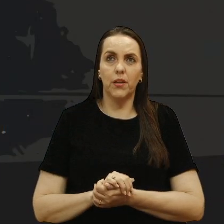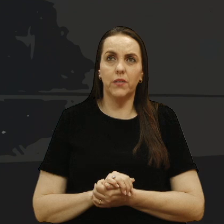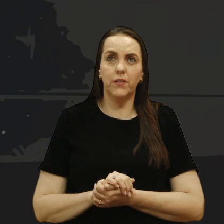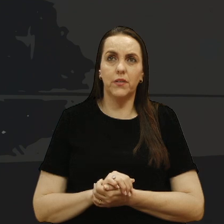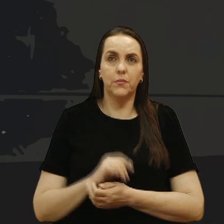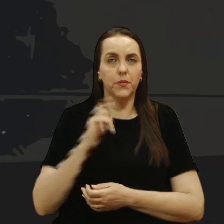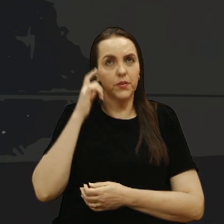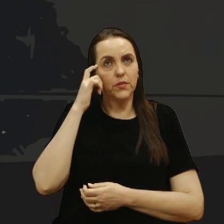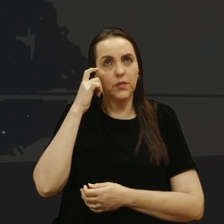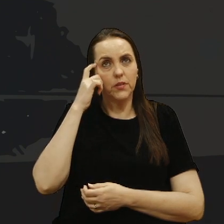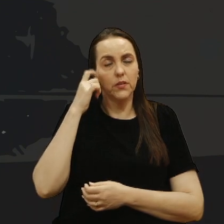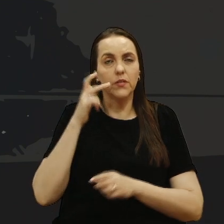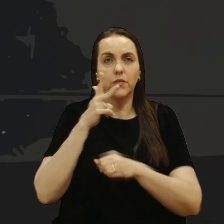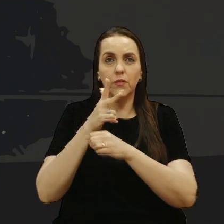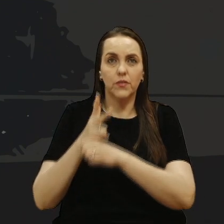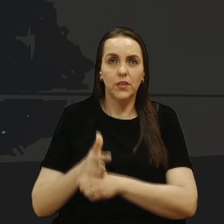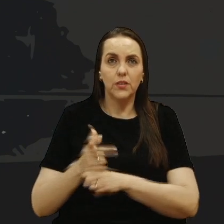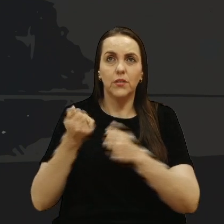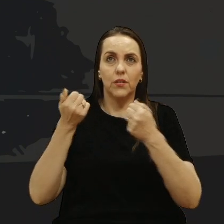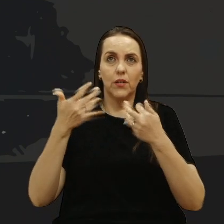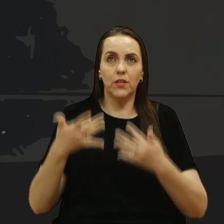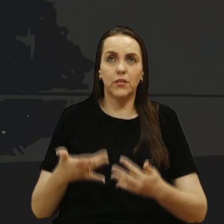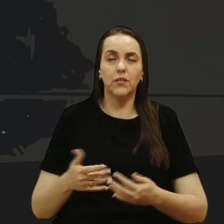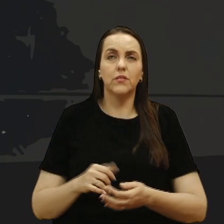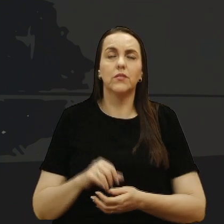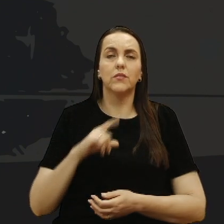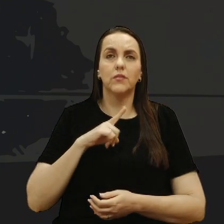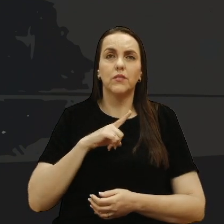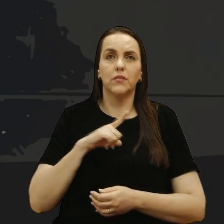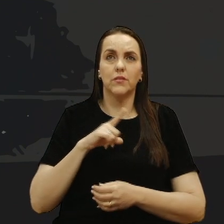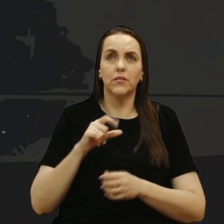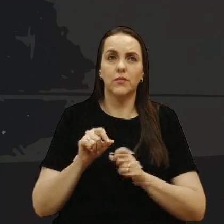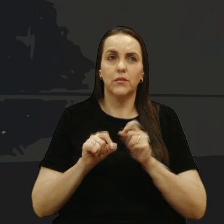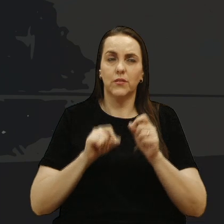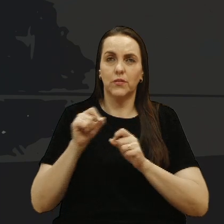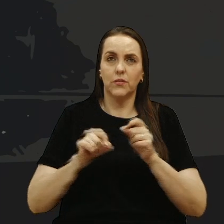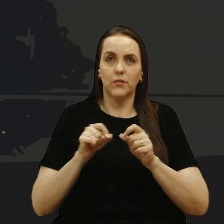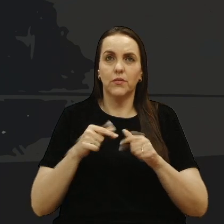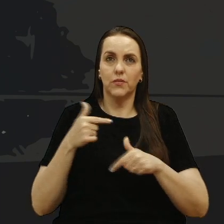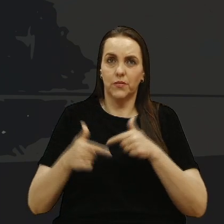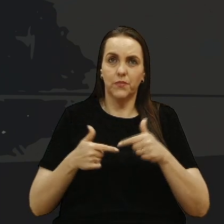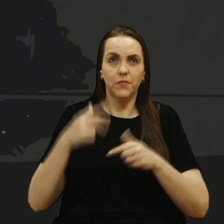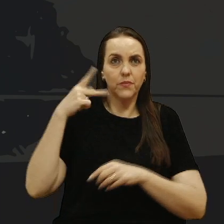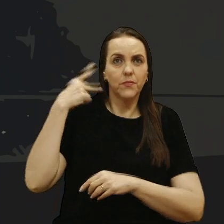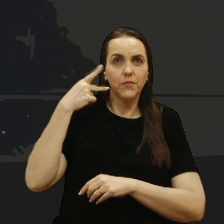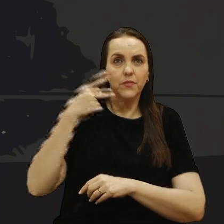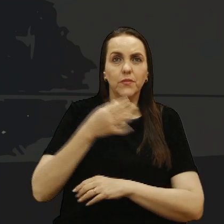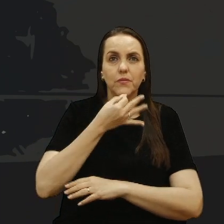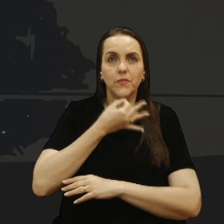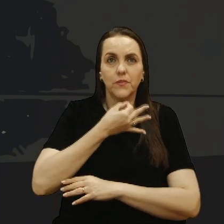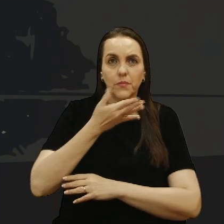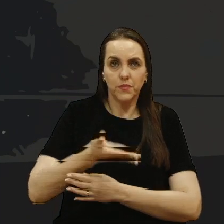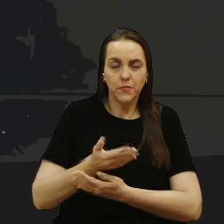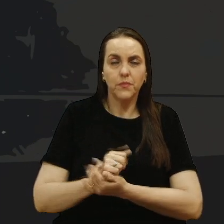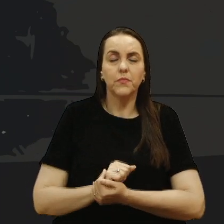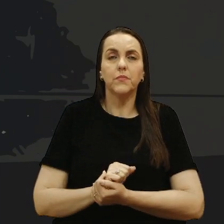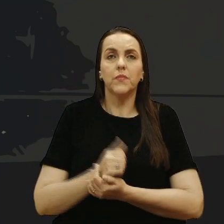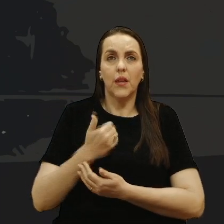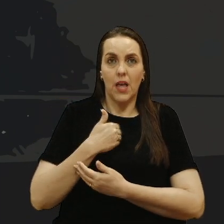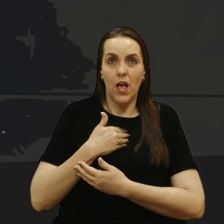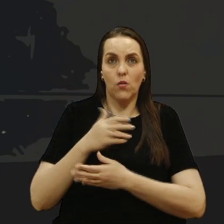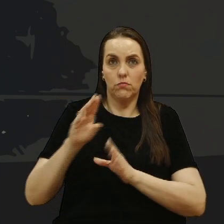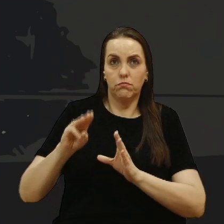que eu fiz, de uma fala minha aqui na Câmara, inclusive no exercício de vereador aqui desta casa e do município de Caxias do Sul, onde eu